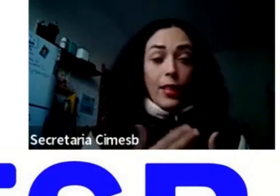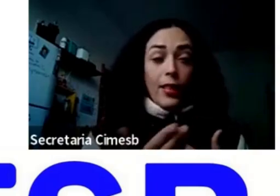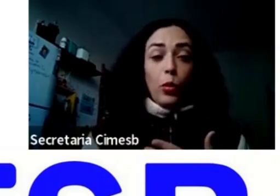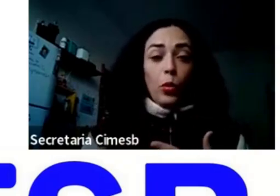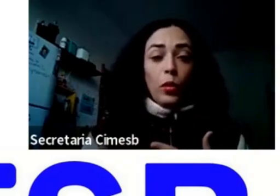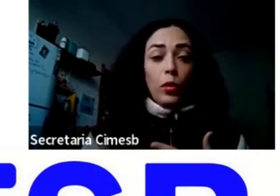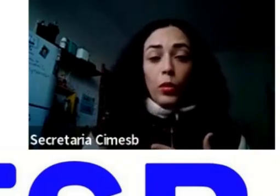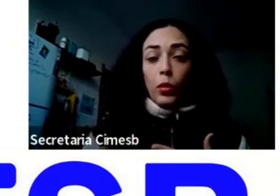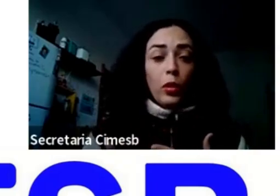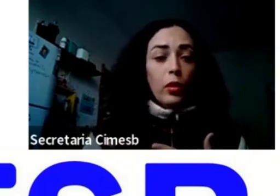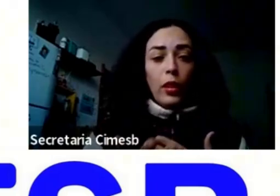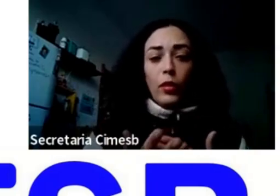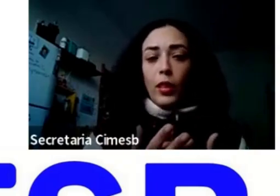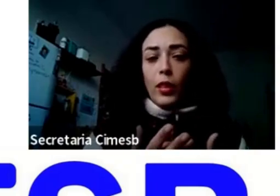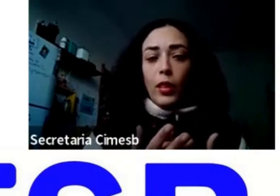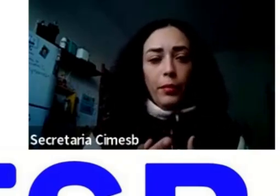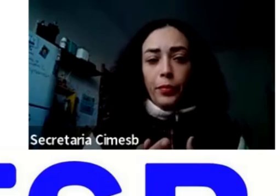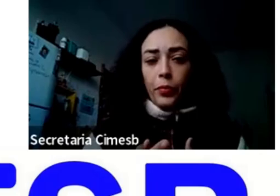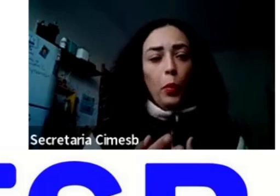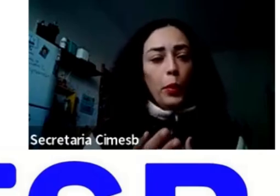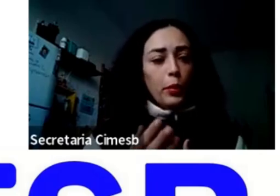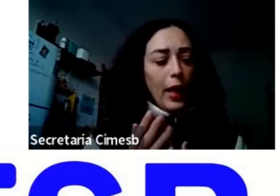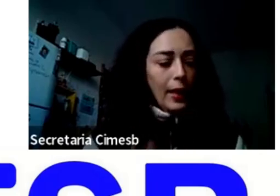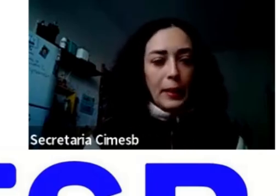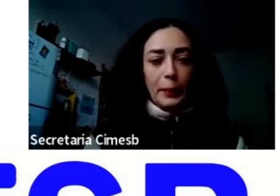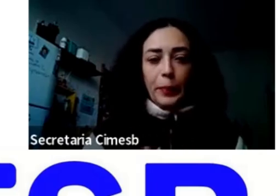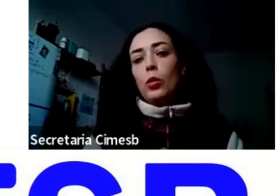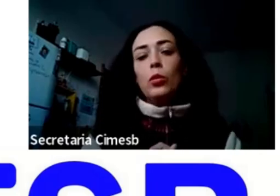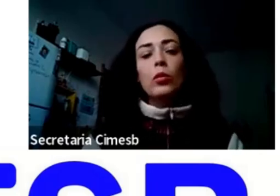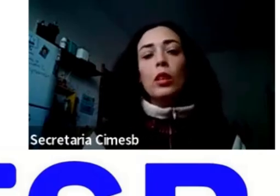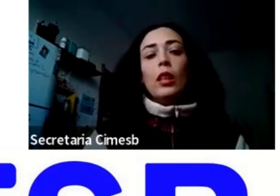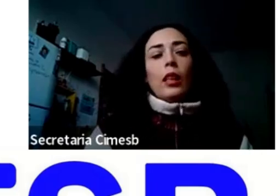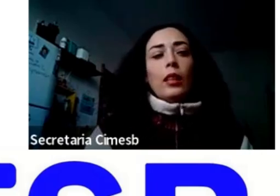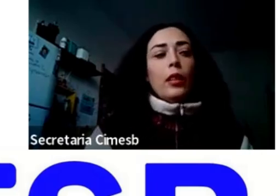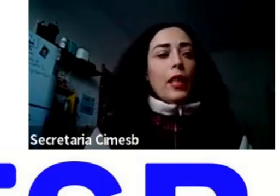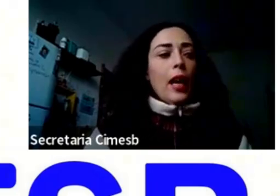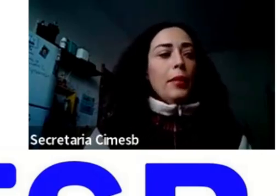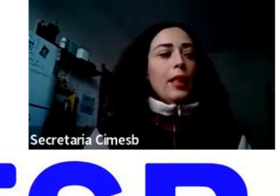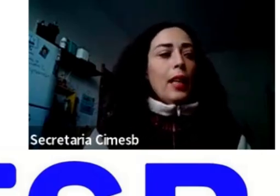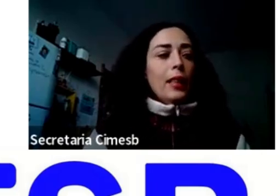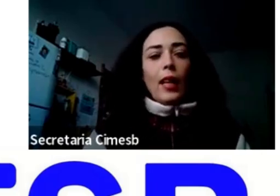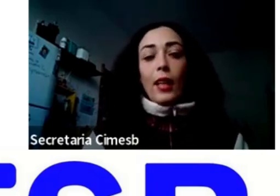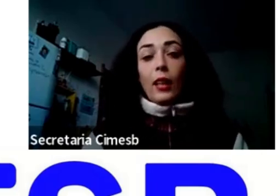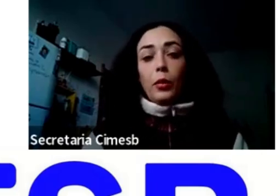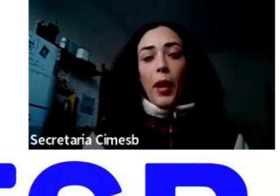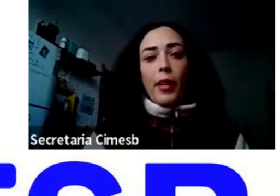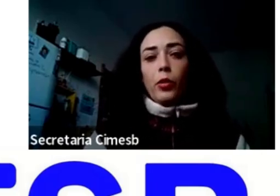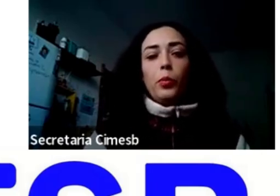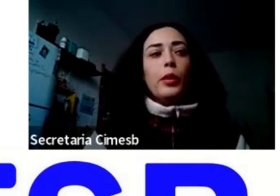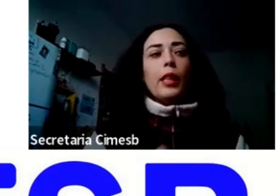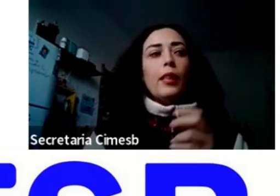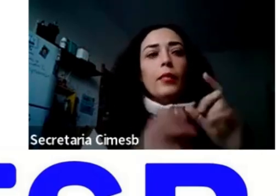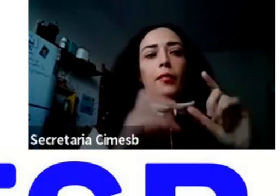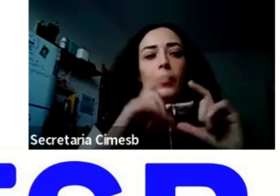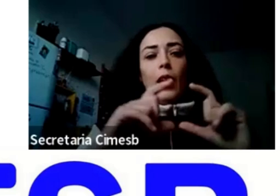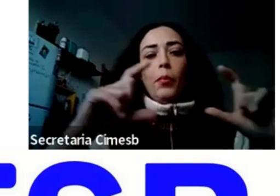falei, muitas vezes o surdo não sabe o português. Então, ele não sabe que ali é a sala do